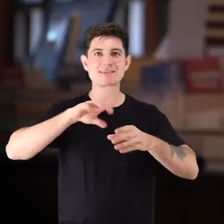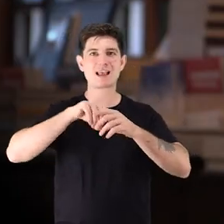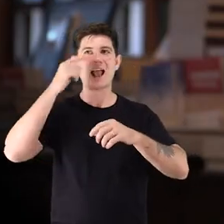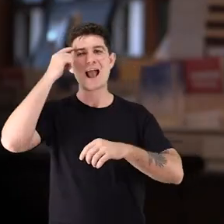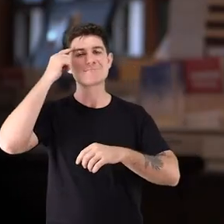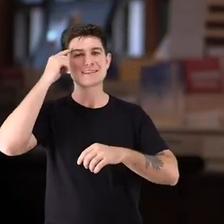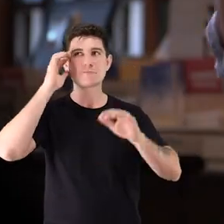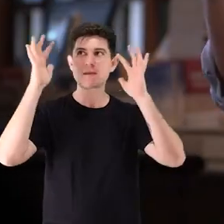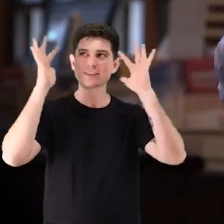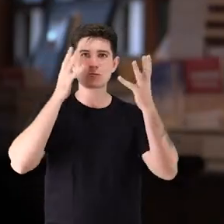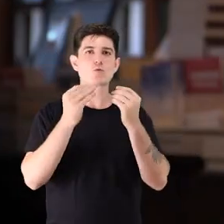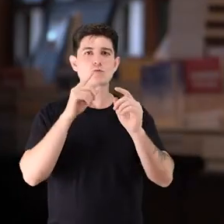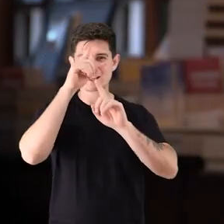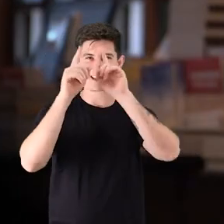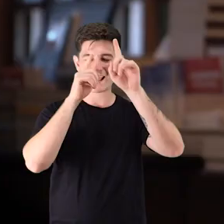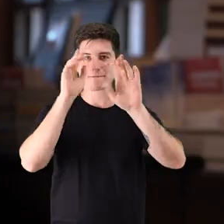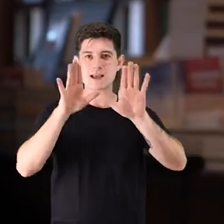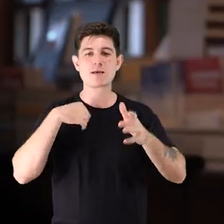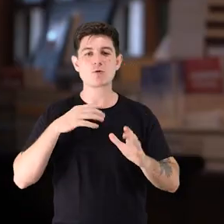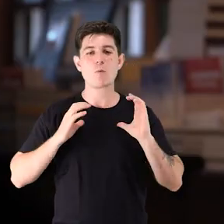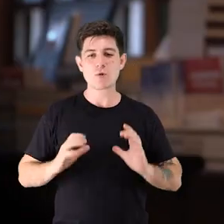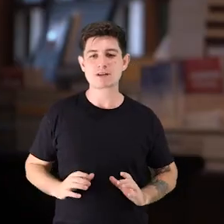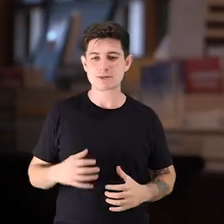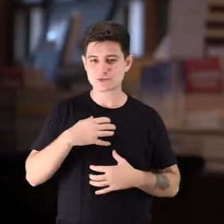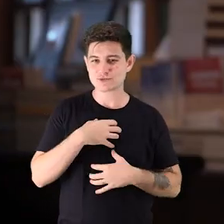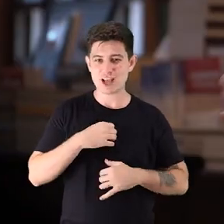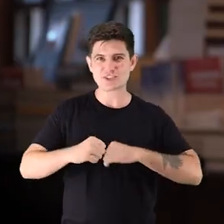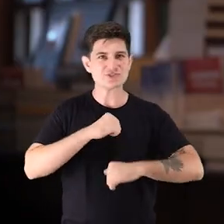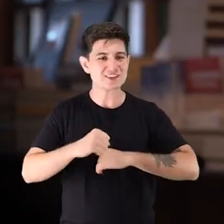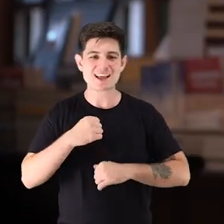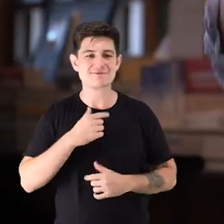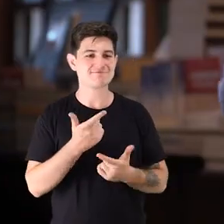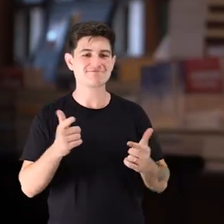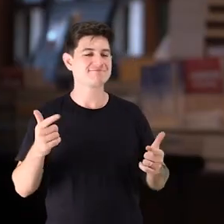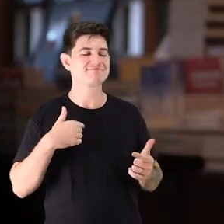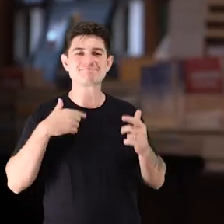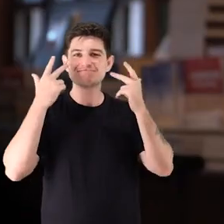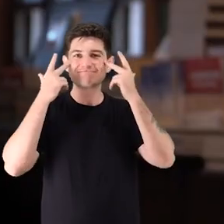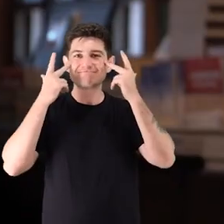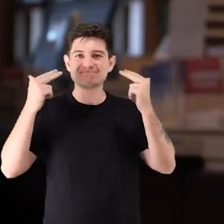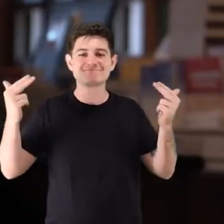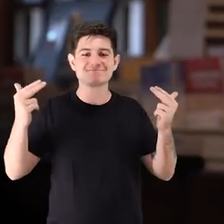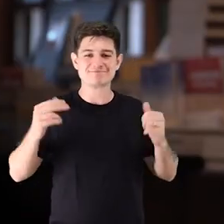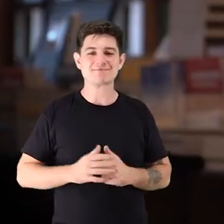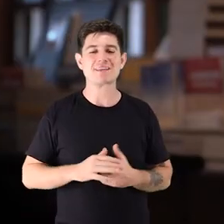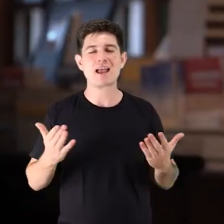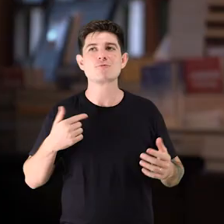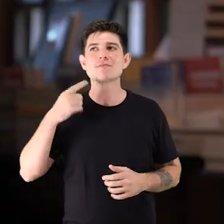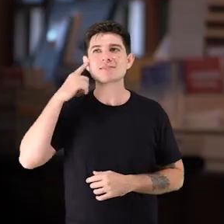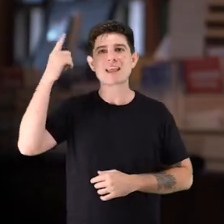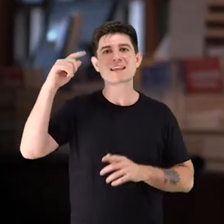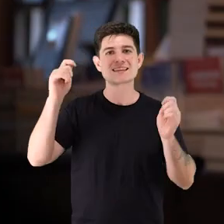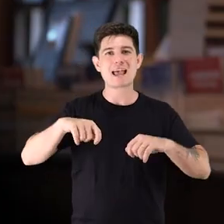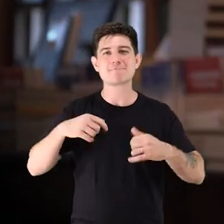minha cabeça, na minha imaginação. Eu sempre fui um menino criativo. Mas, assim, não era como ela, essa agitação de bagunçar. Então,